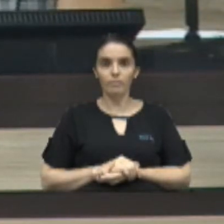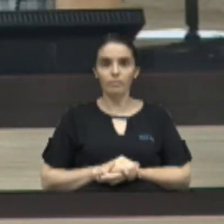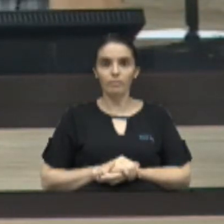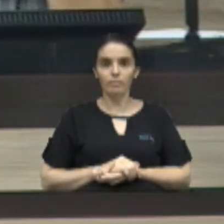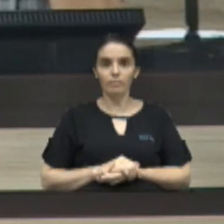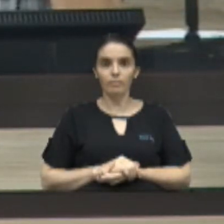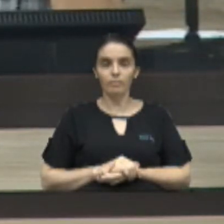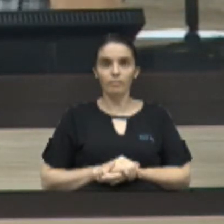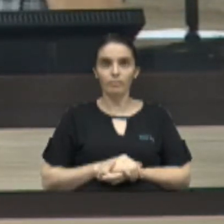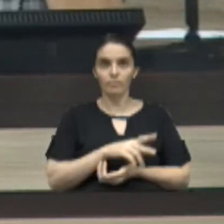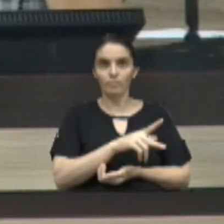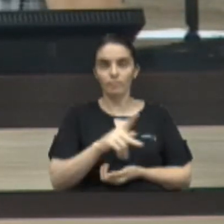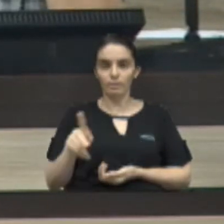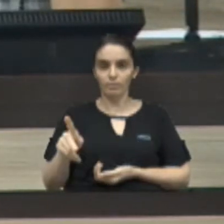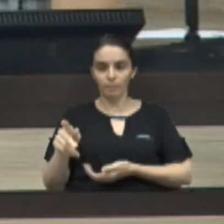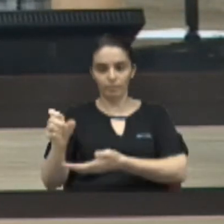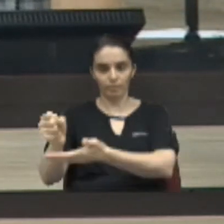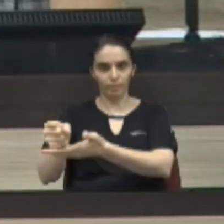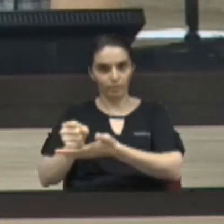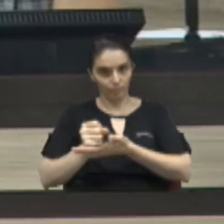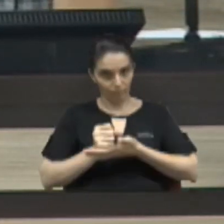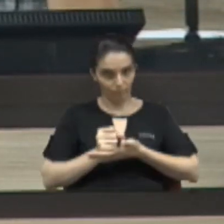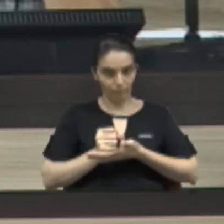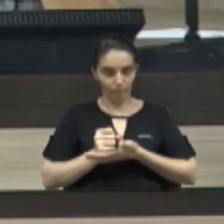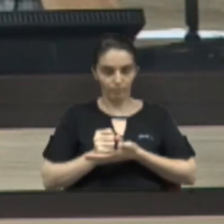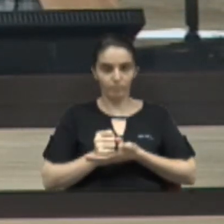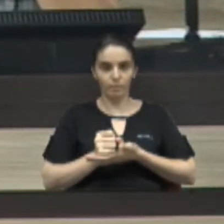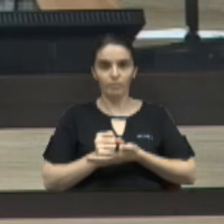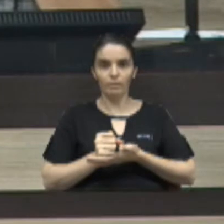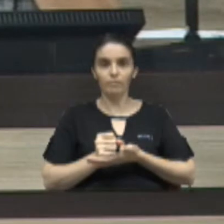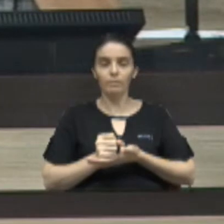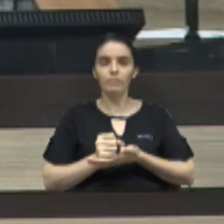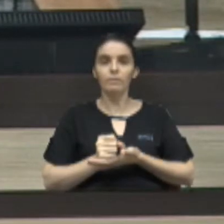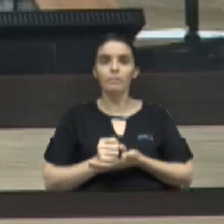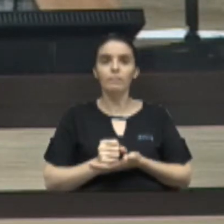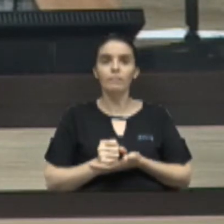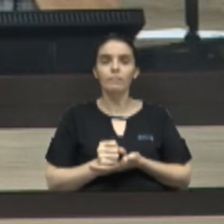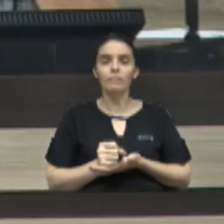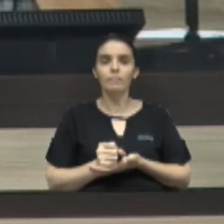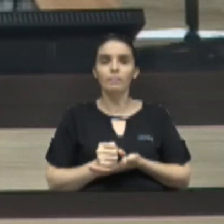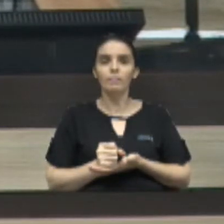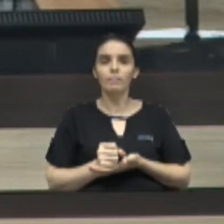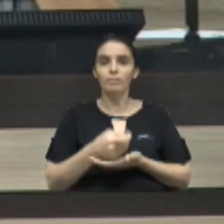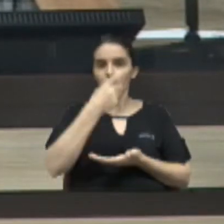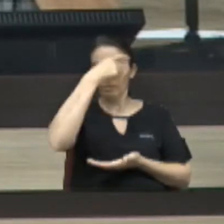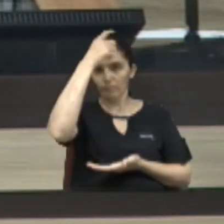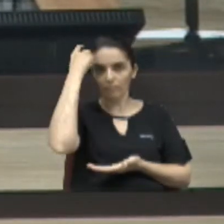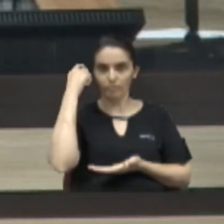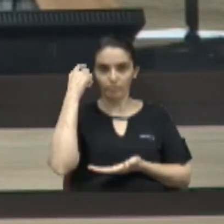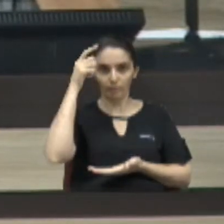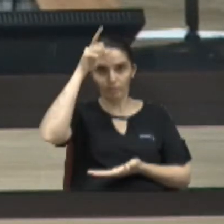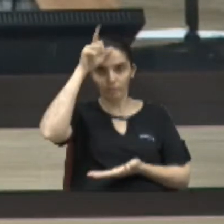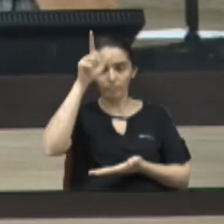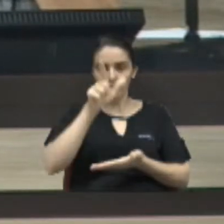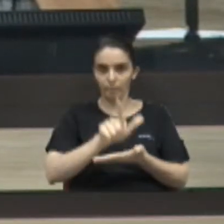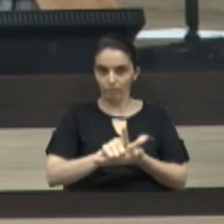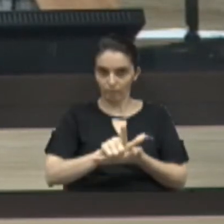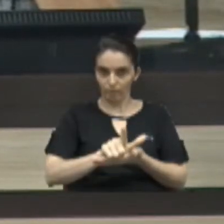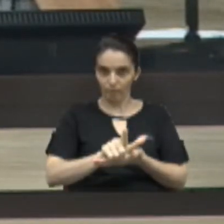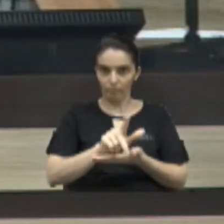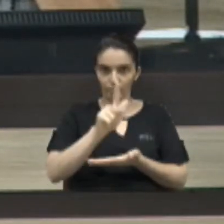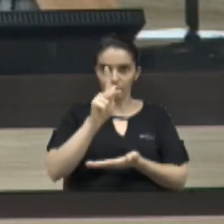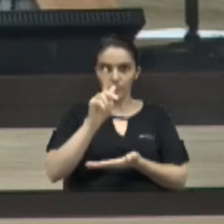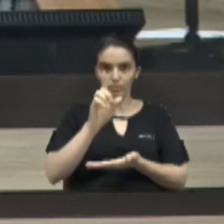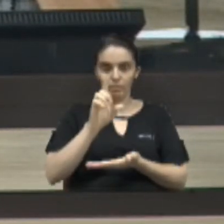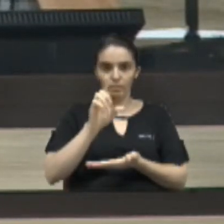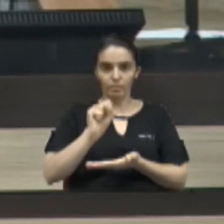Essa presidência recebe esse ofício e fica, então, Marcos Xavier, o líder do bloco PSB,